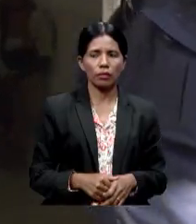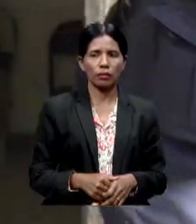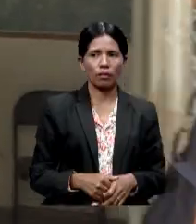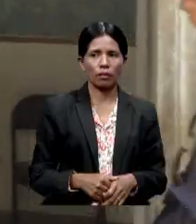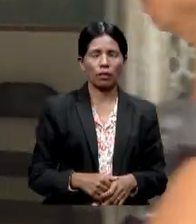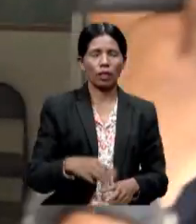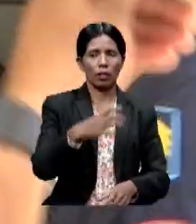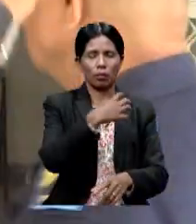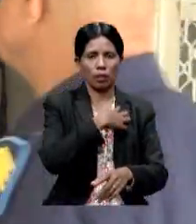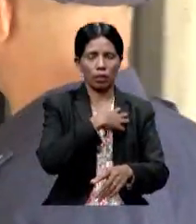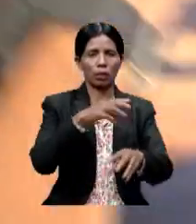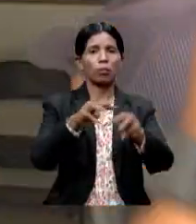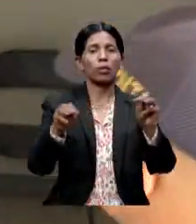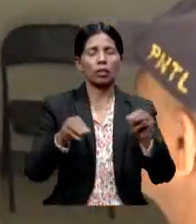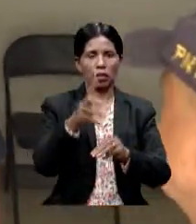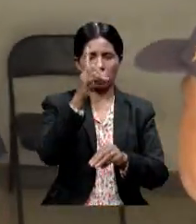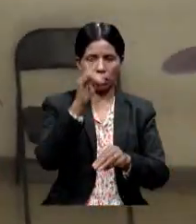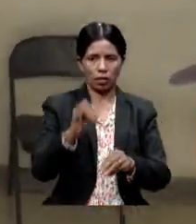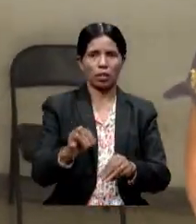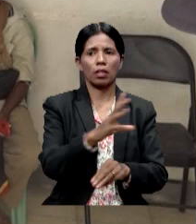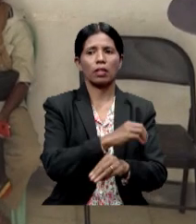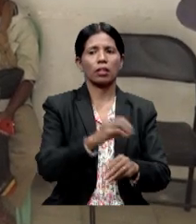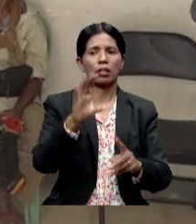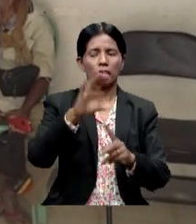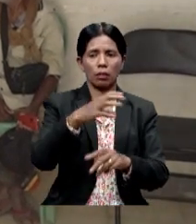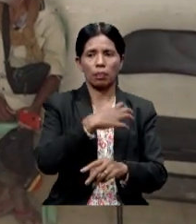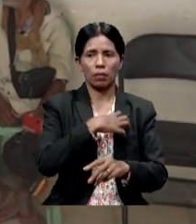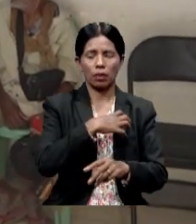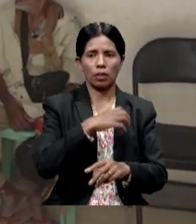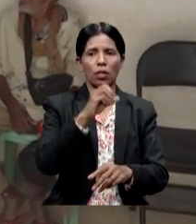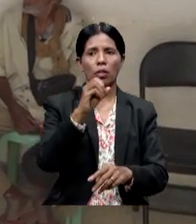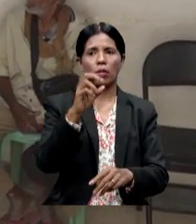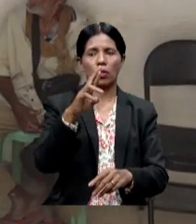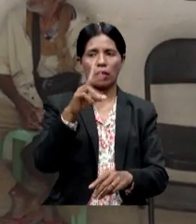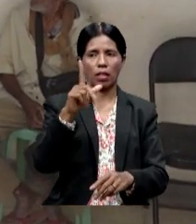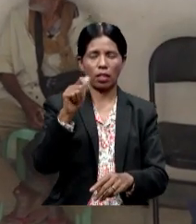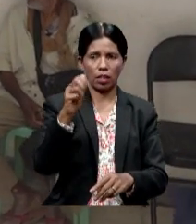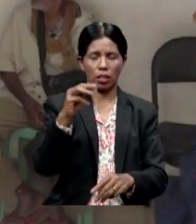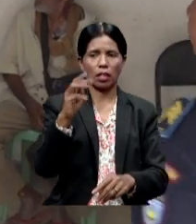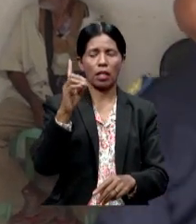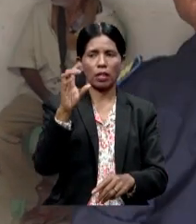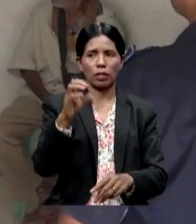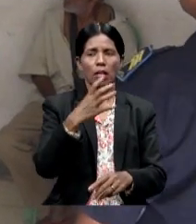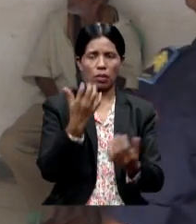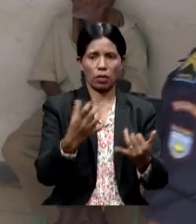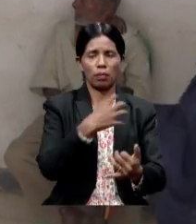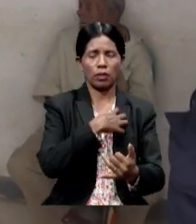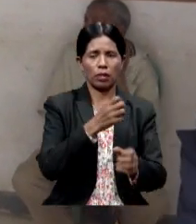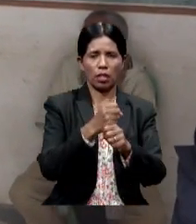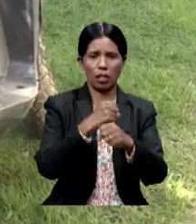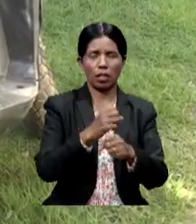Comandante PNTL município de Ili, superintendente chefe polícia Orlando Gomes Ateten, daudaune polícia halohela